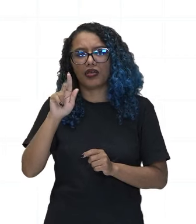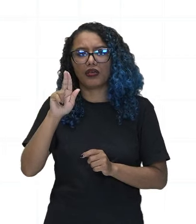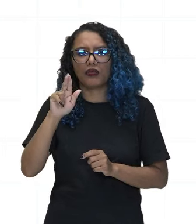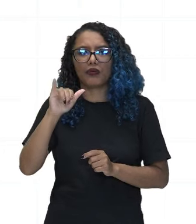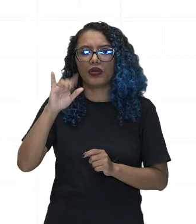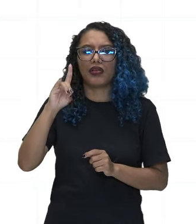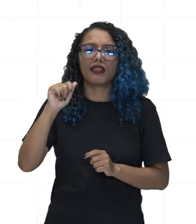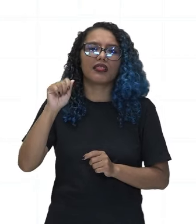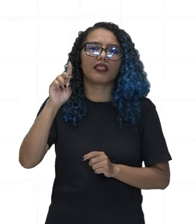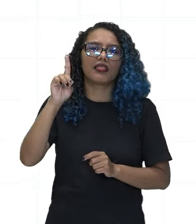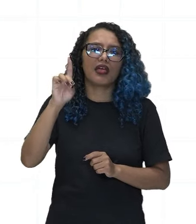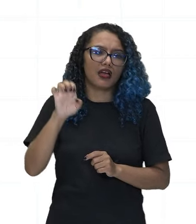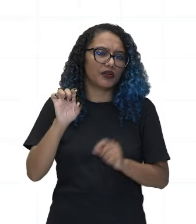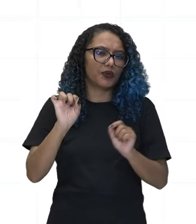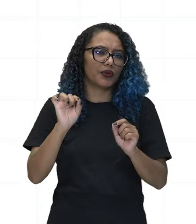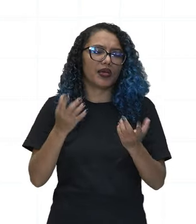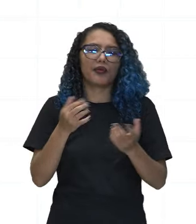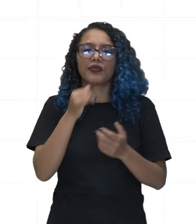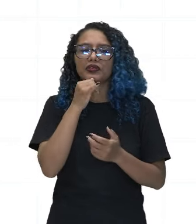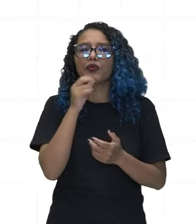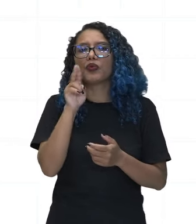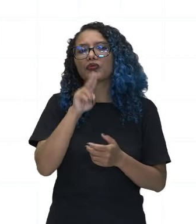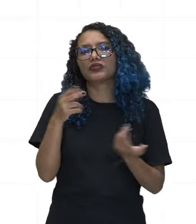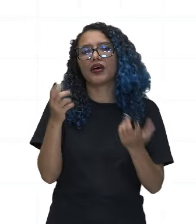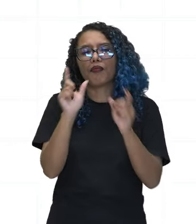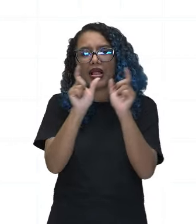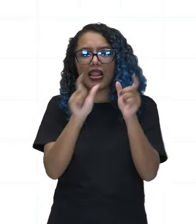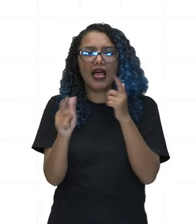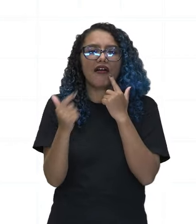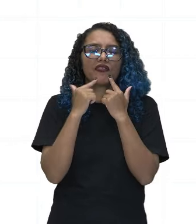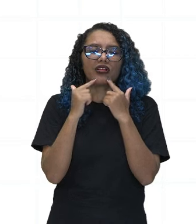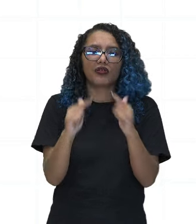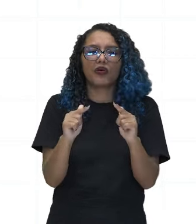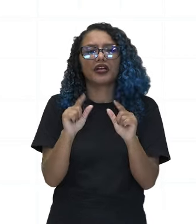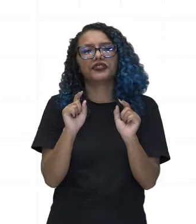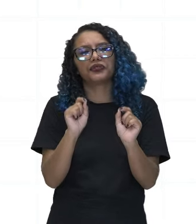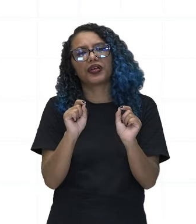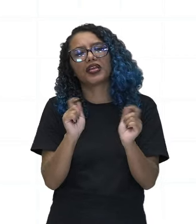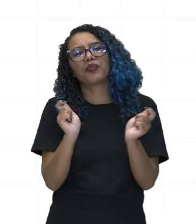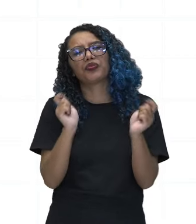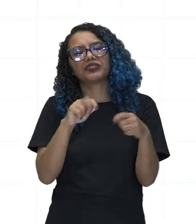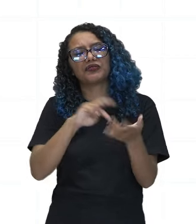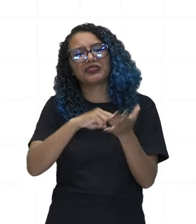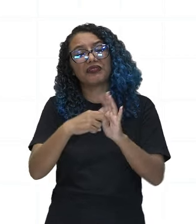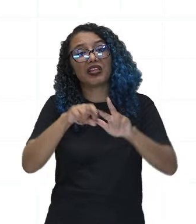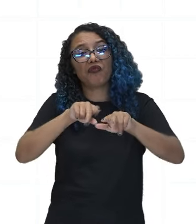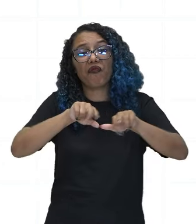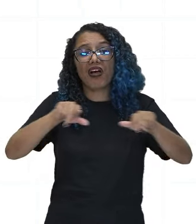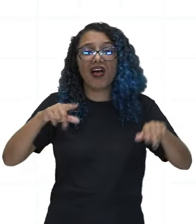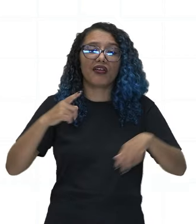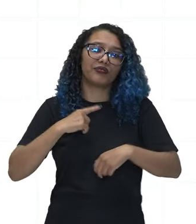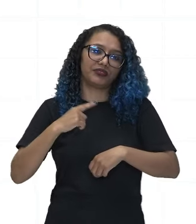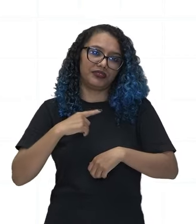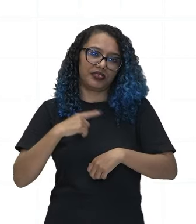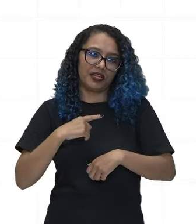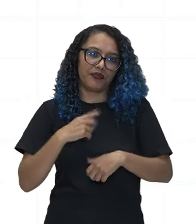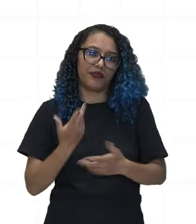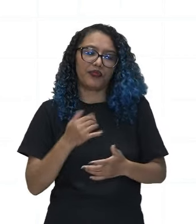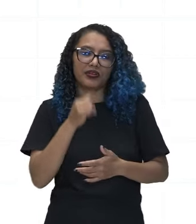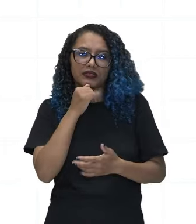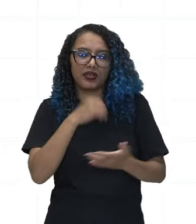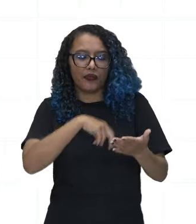quando se usa uma linguagem que dá margem a várias interpretações. Eu vou ler e